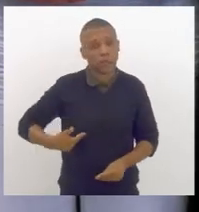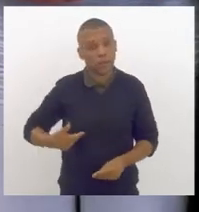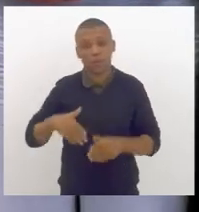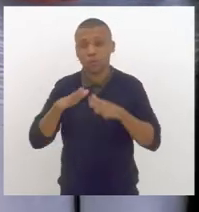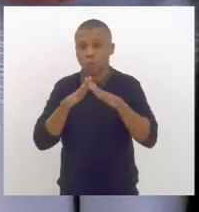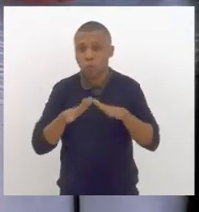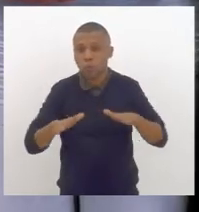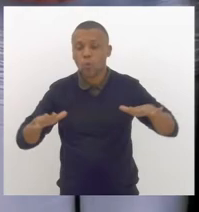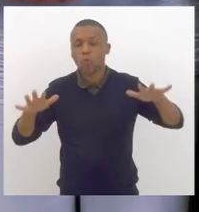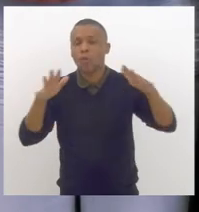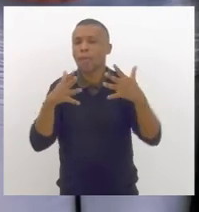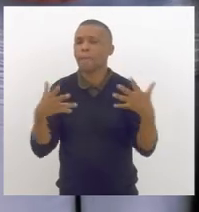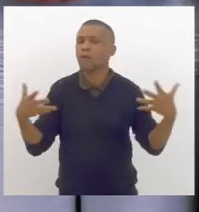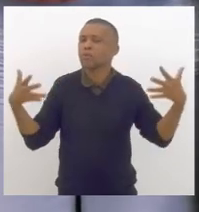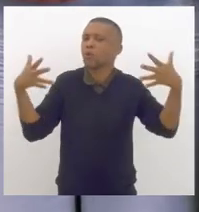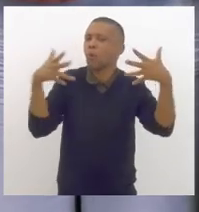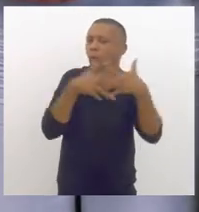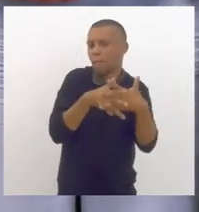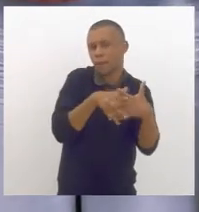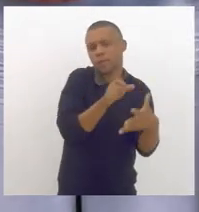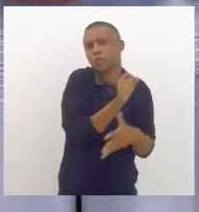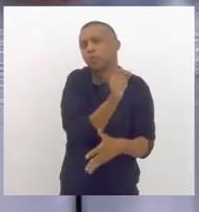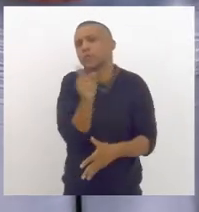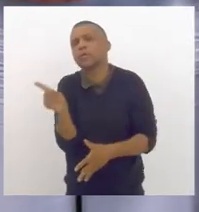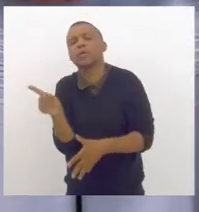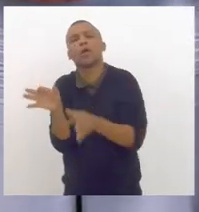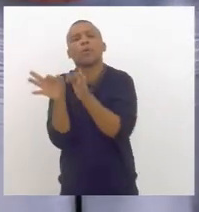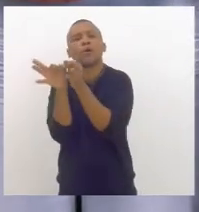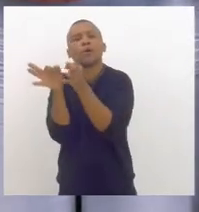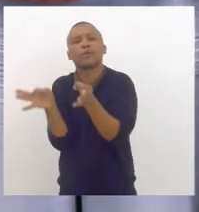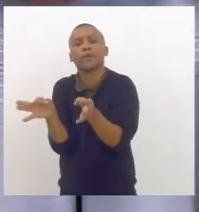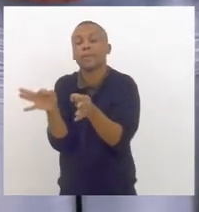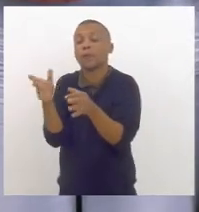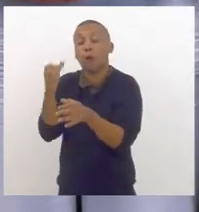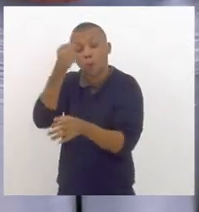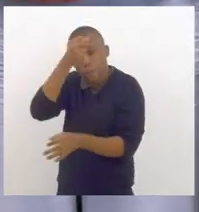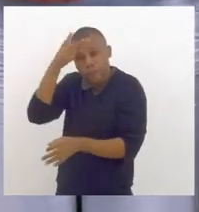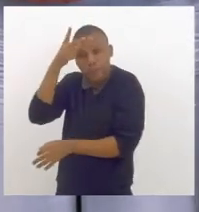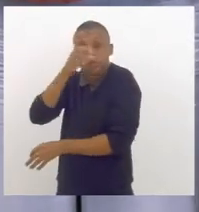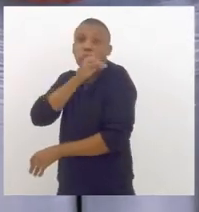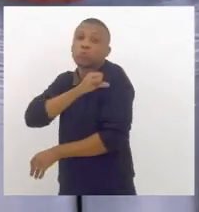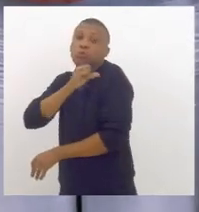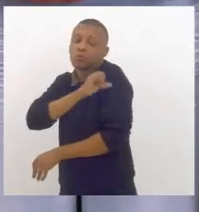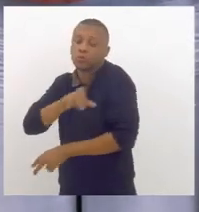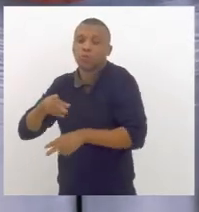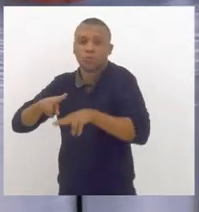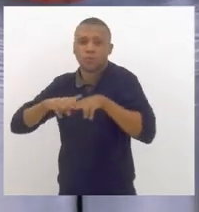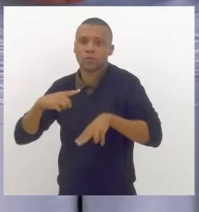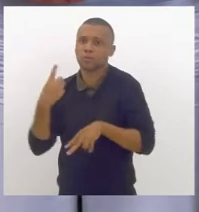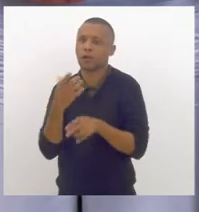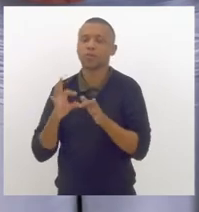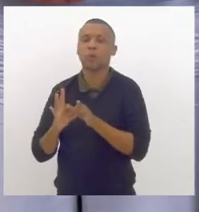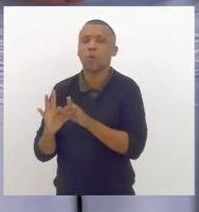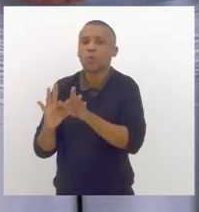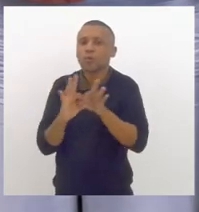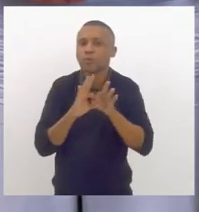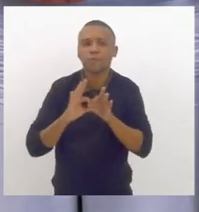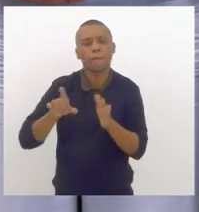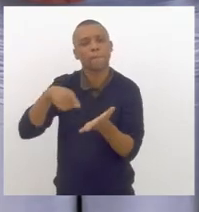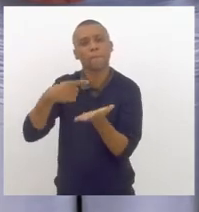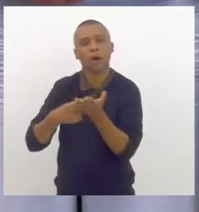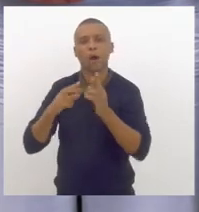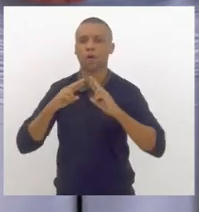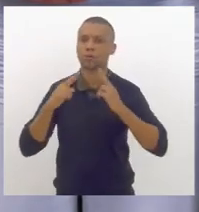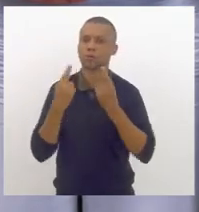mais complexo do que só a cidade do Rio de Janeiro, e, por isso, unimos forças a partir de audiências